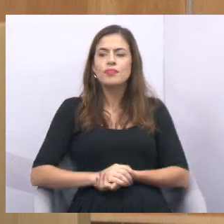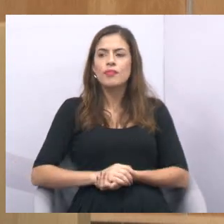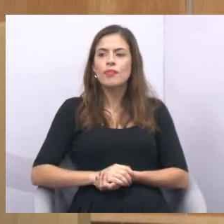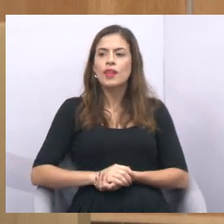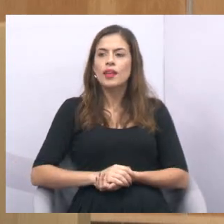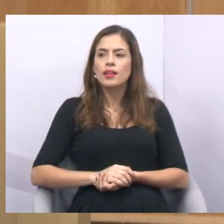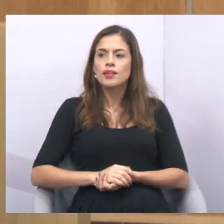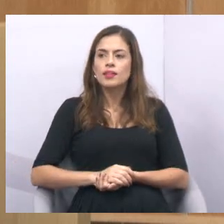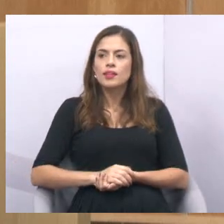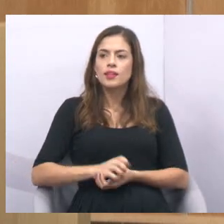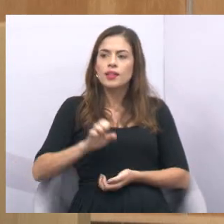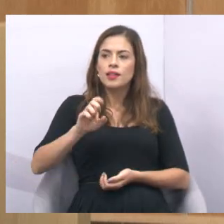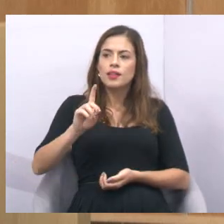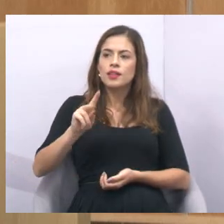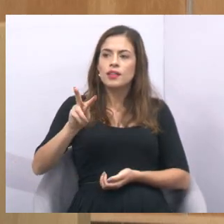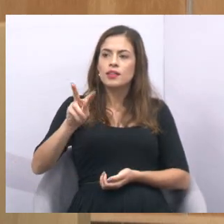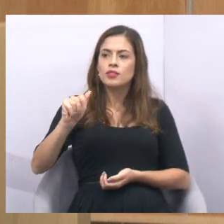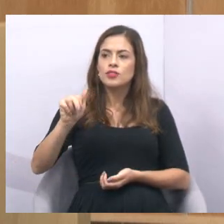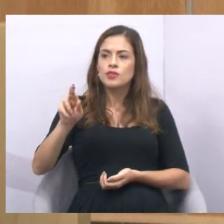o Edivar